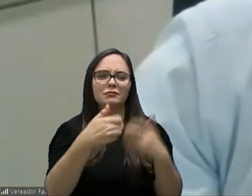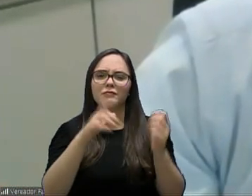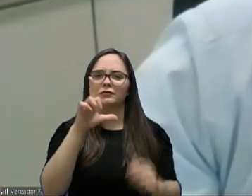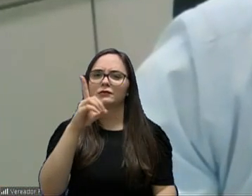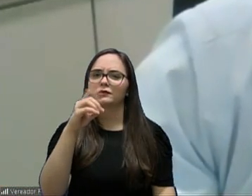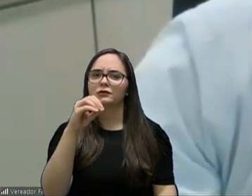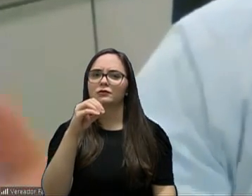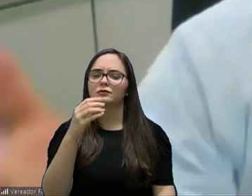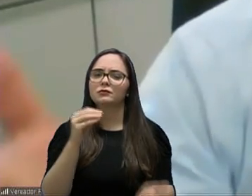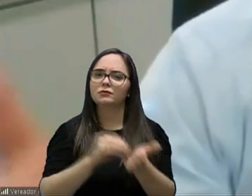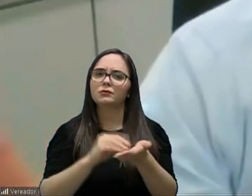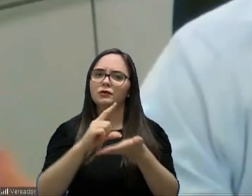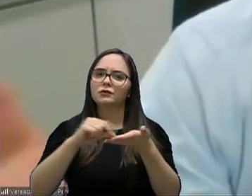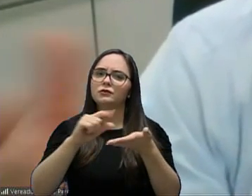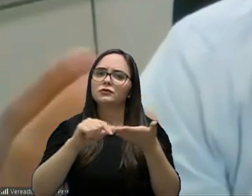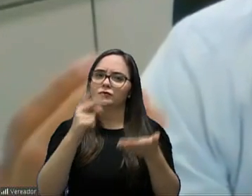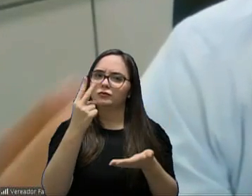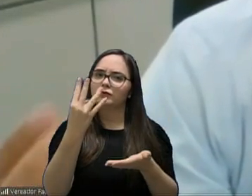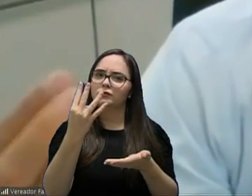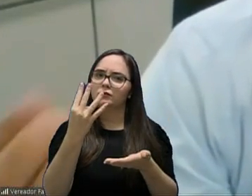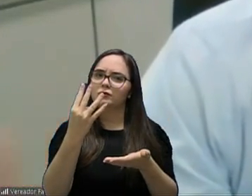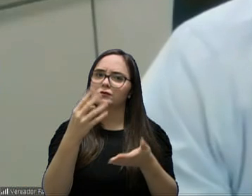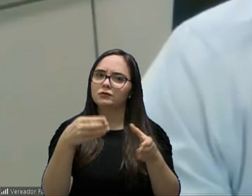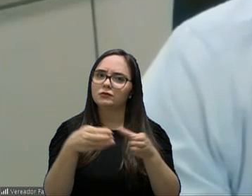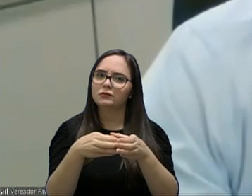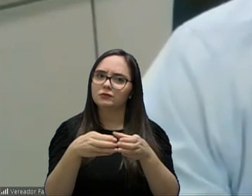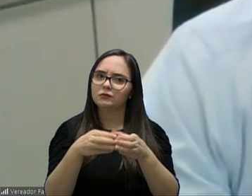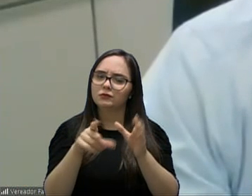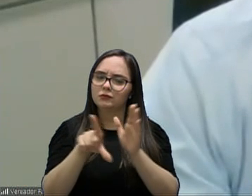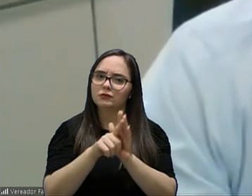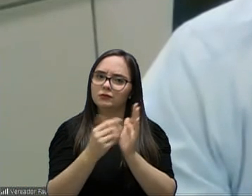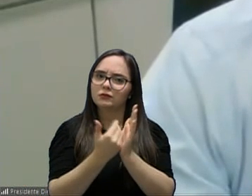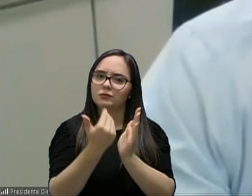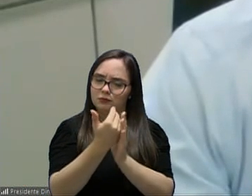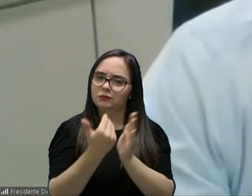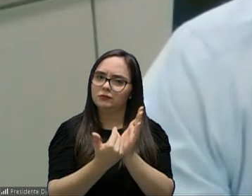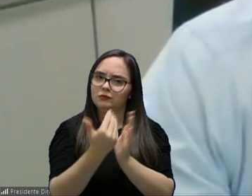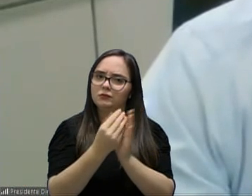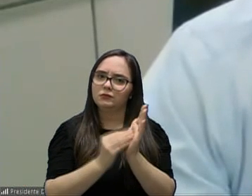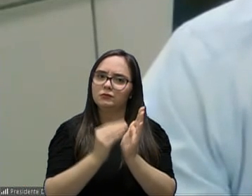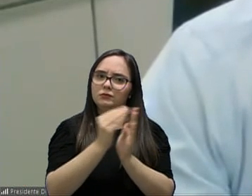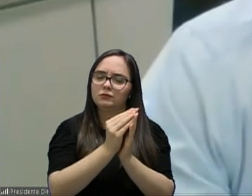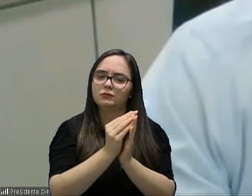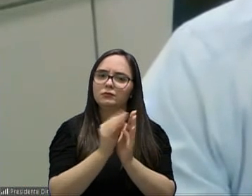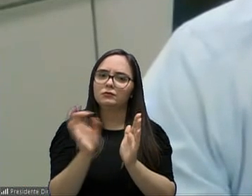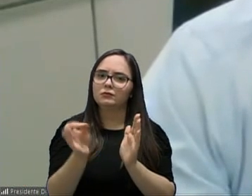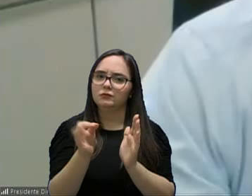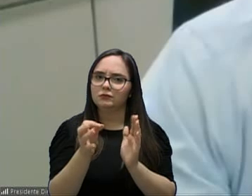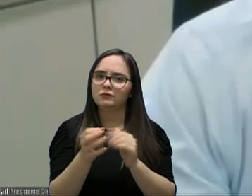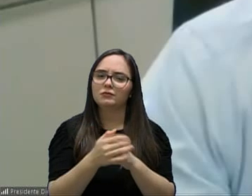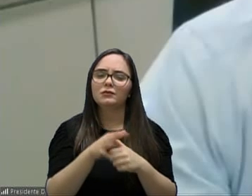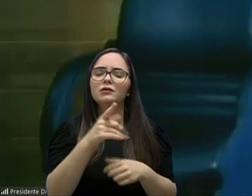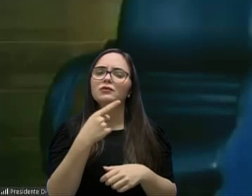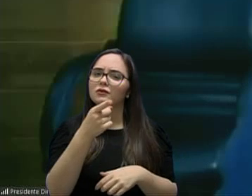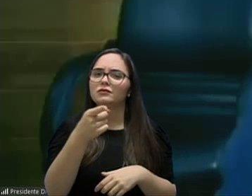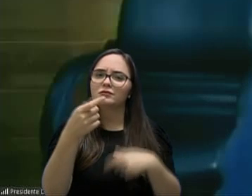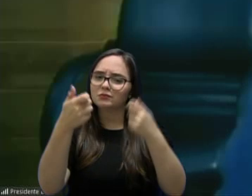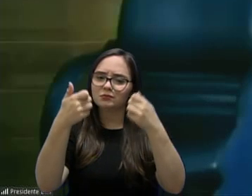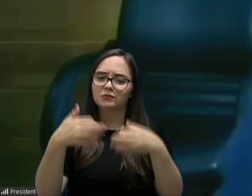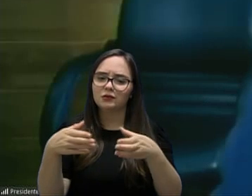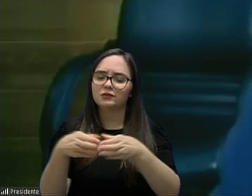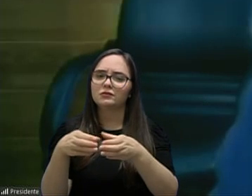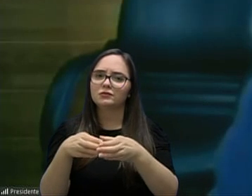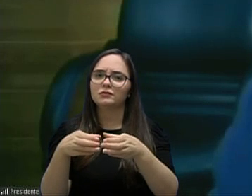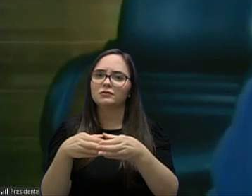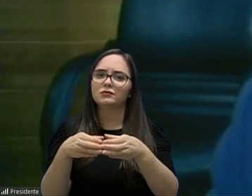aí no artigo 24 da LDO sobre as questões das emendas? Mas você está falando da